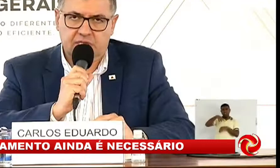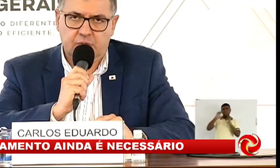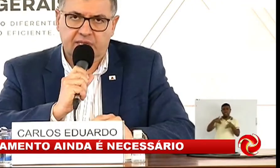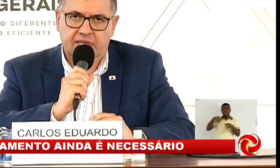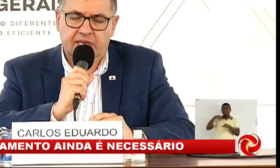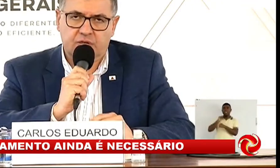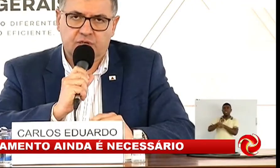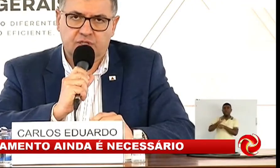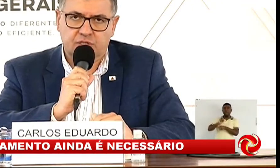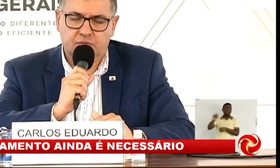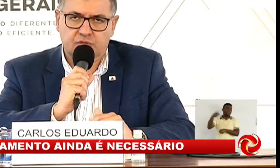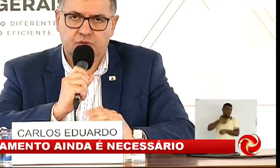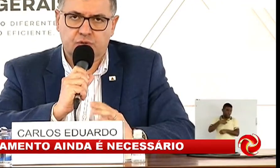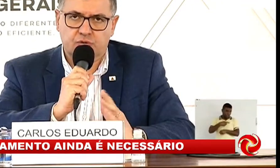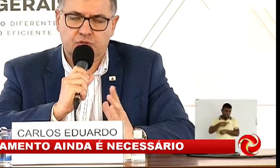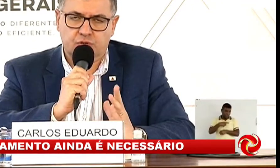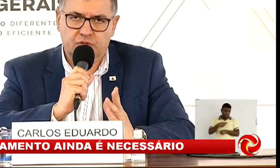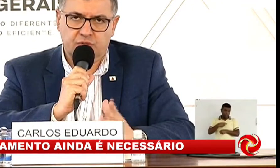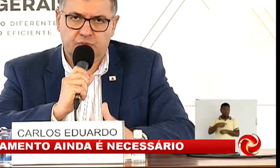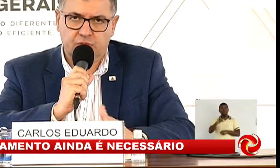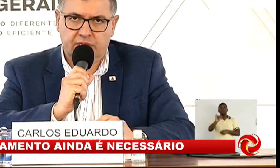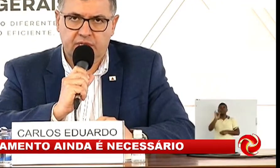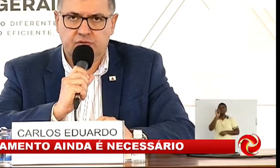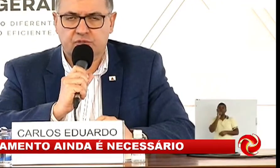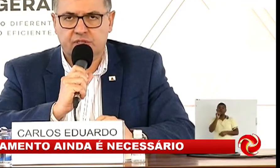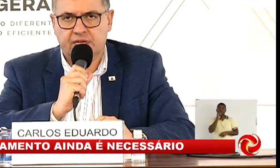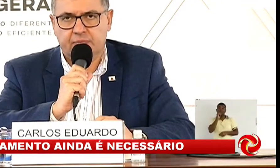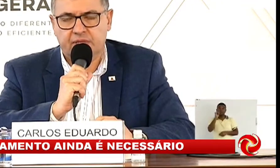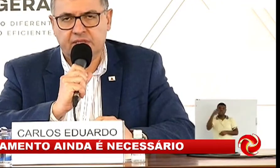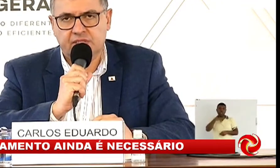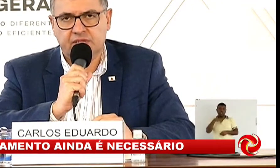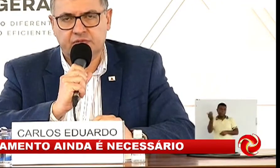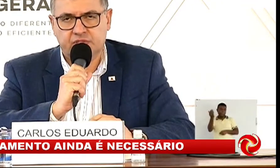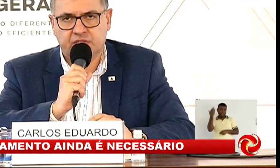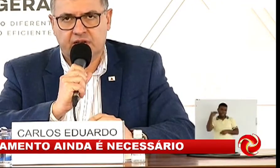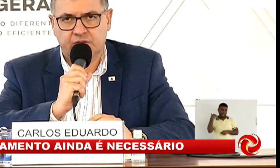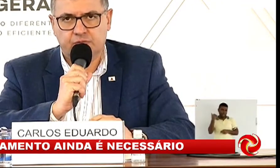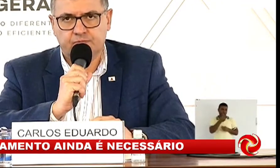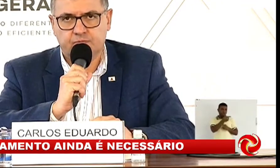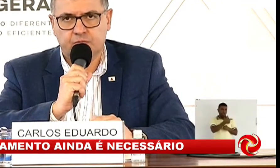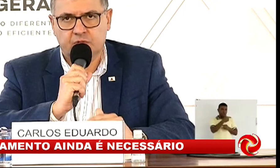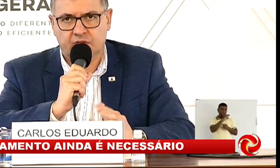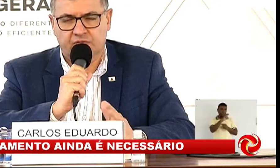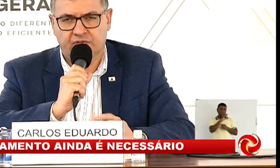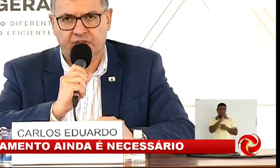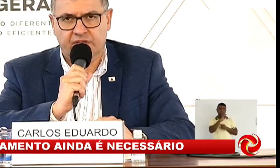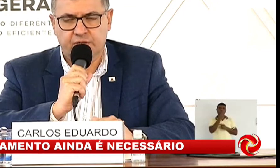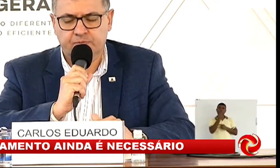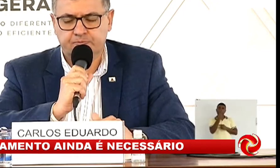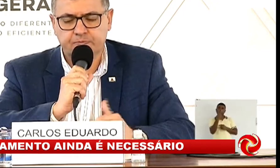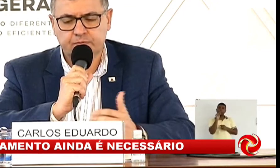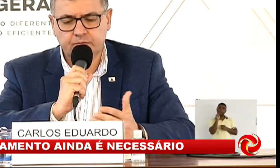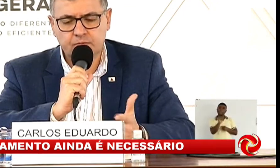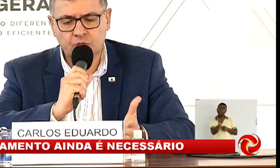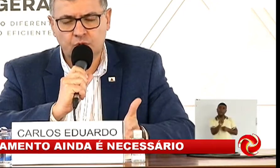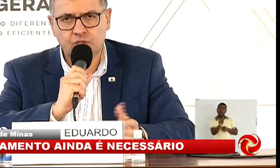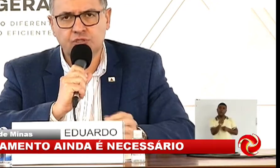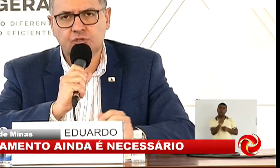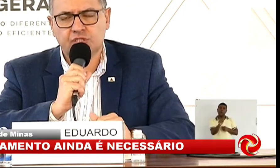Para você ter uma ideia, nós tínhamos em torno de 2 mil leitos de terapia intensiva no Estado em fevereiro.